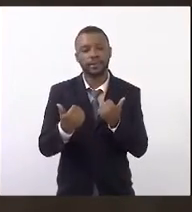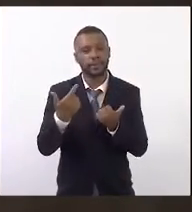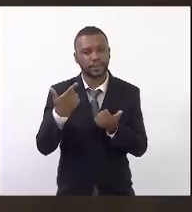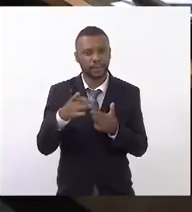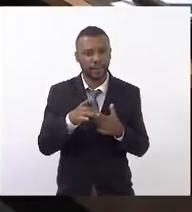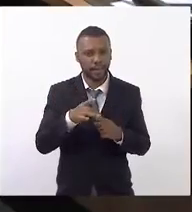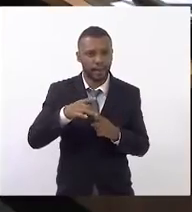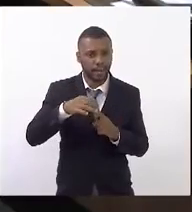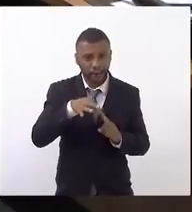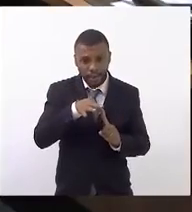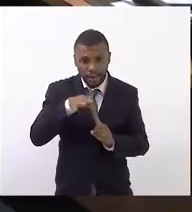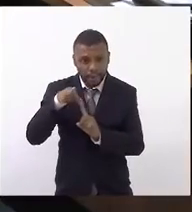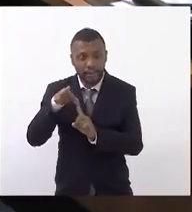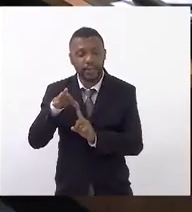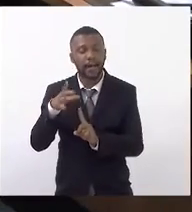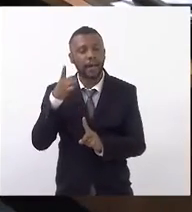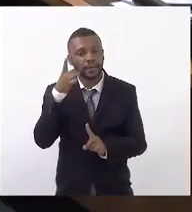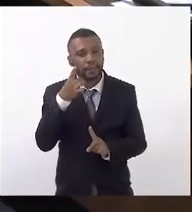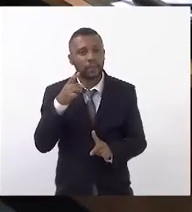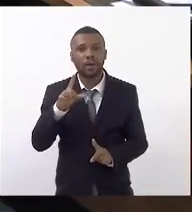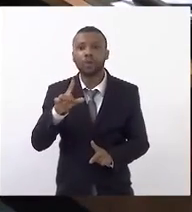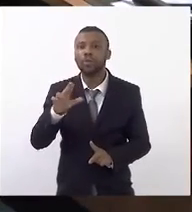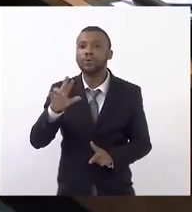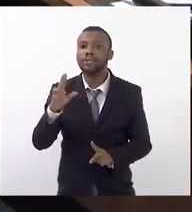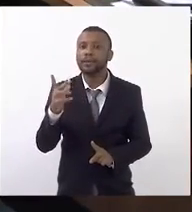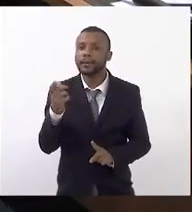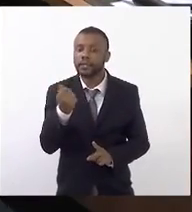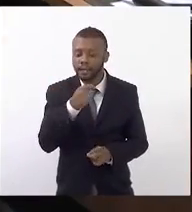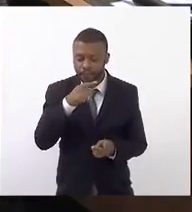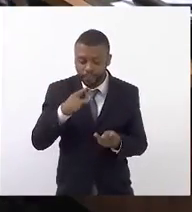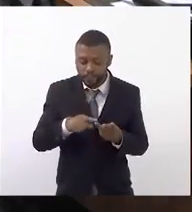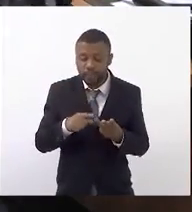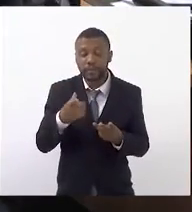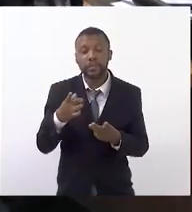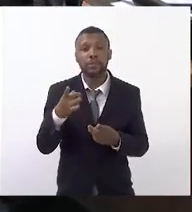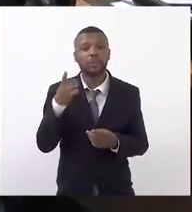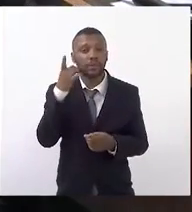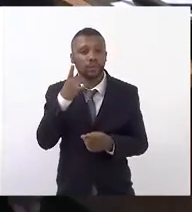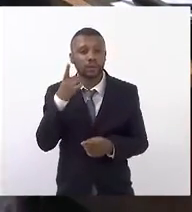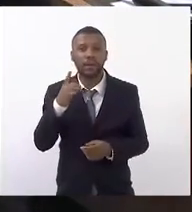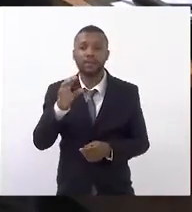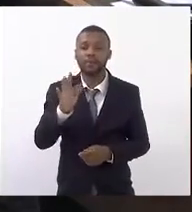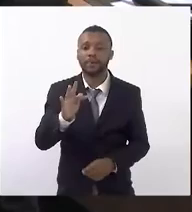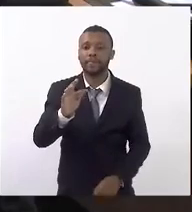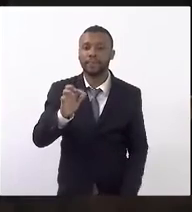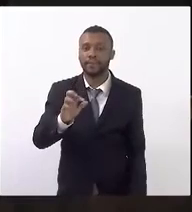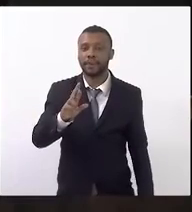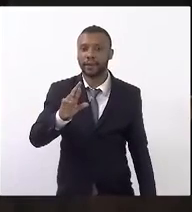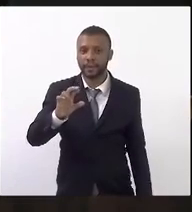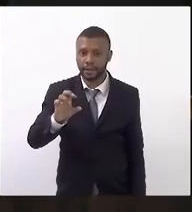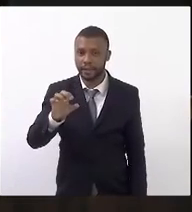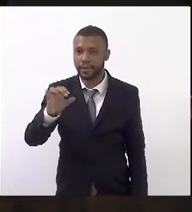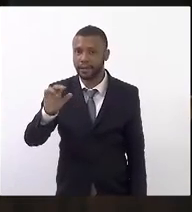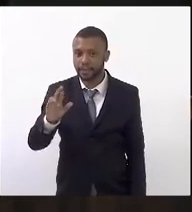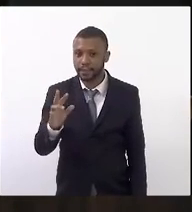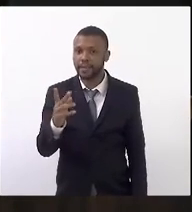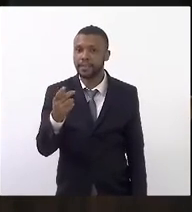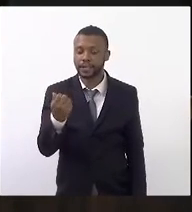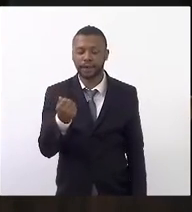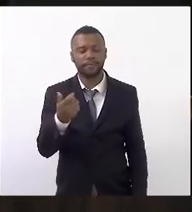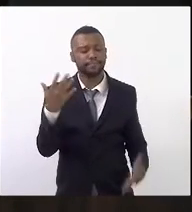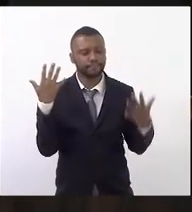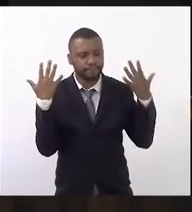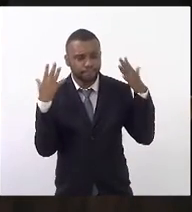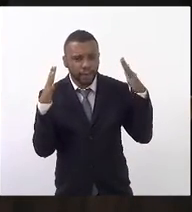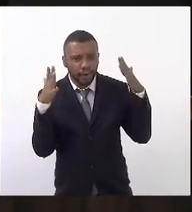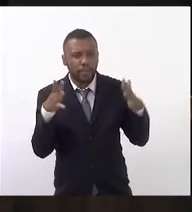e o deputado Ferreirinha. Muito obrigado, senhor presidente. Parabéns, deputado Luiz Paulo. É uma honra também para